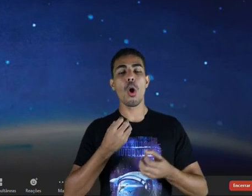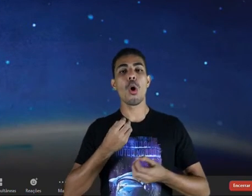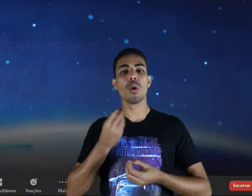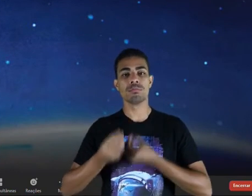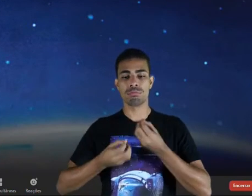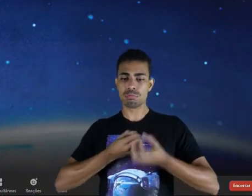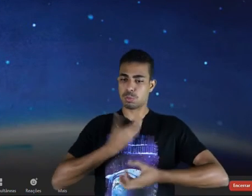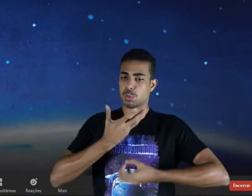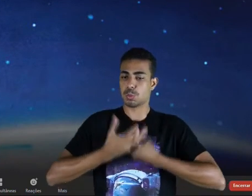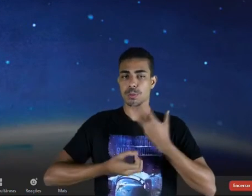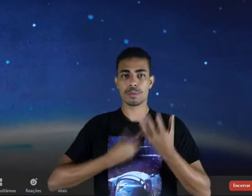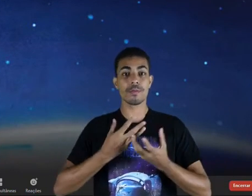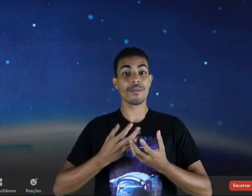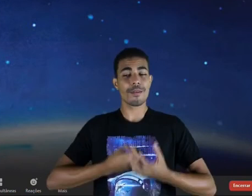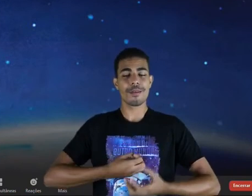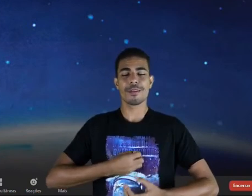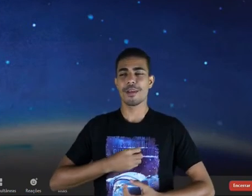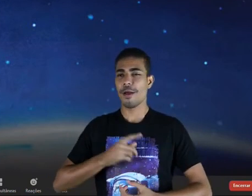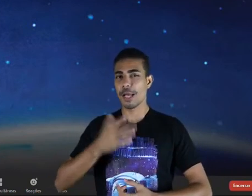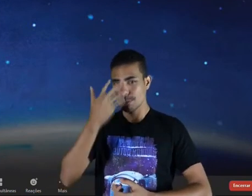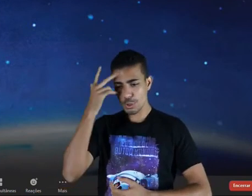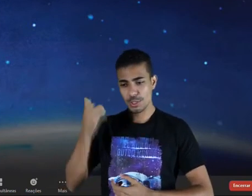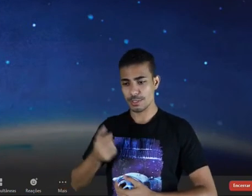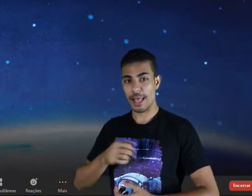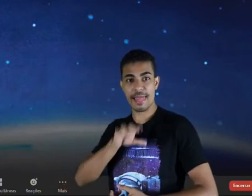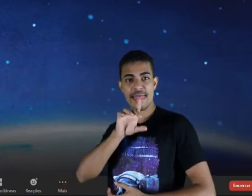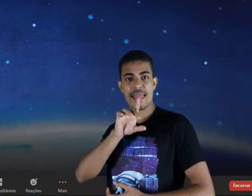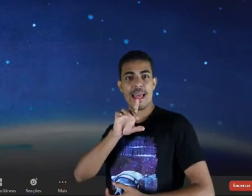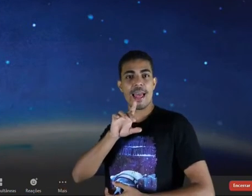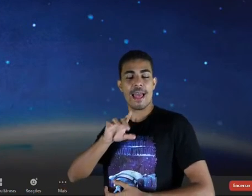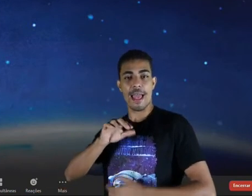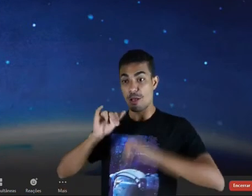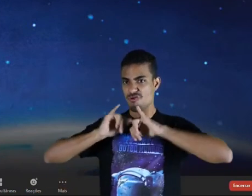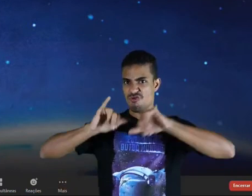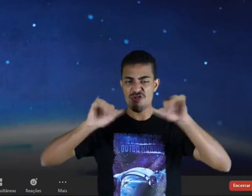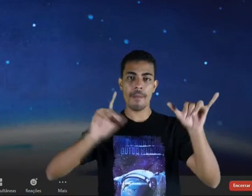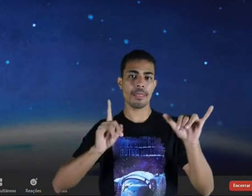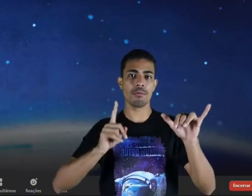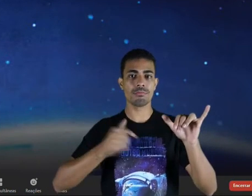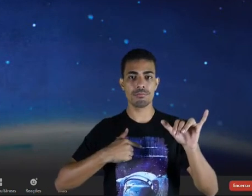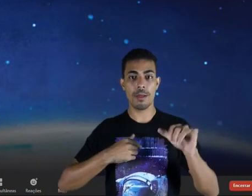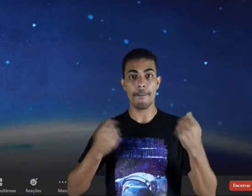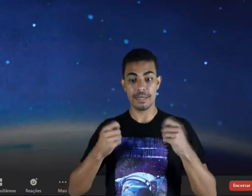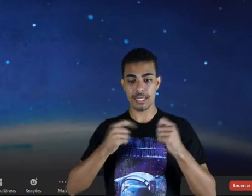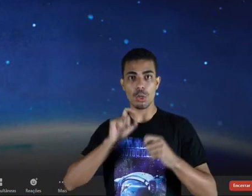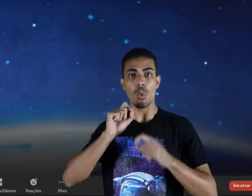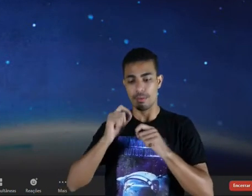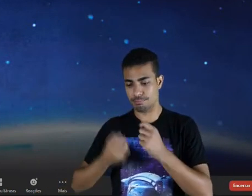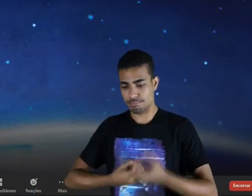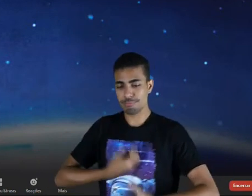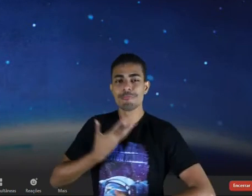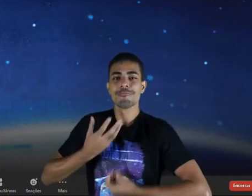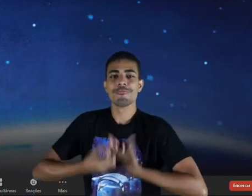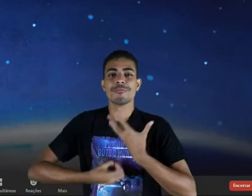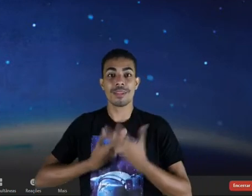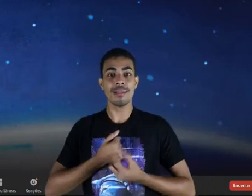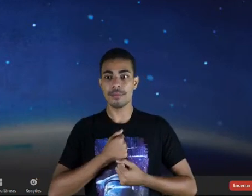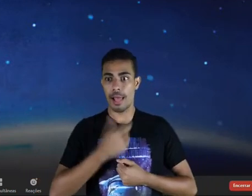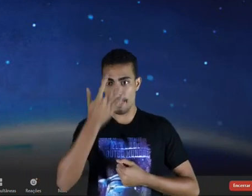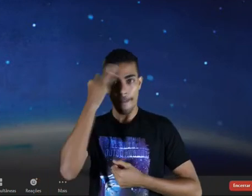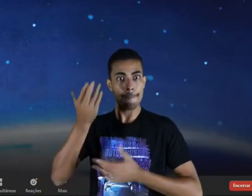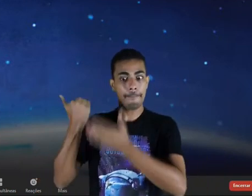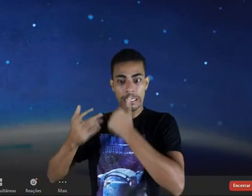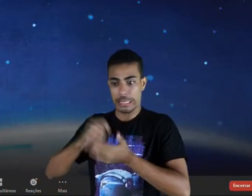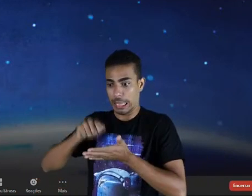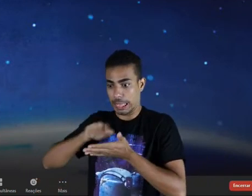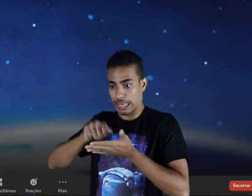começava a falar em poesia, todo mundo, uau, peraí, isso aqui eu tenho que marcar. Sabe aquela informação que a pessoa está dando? E